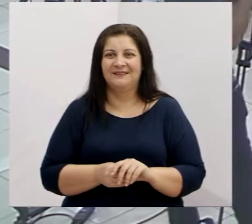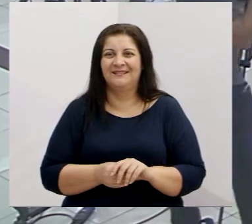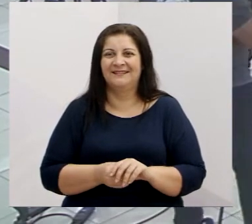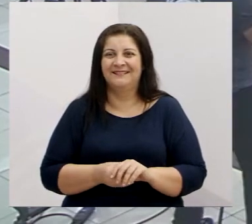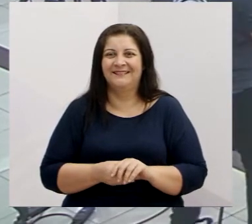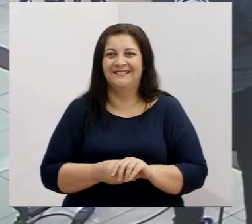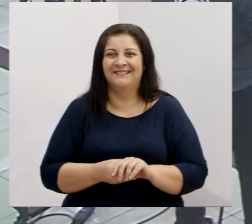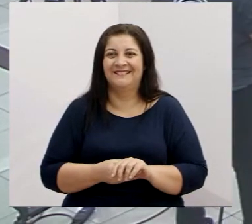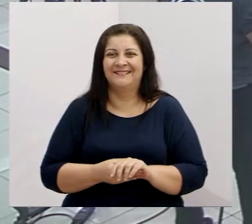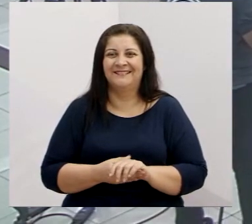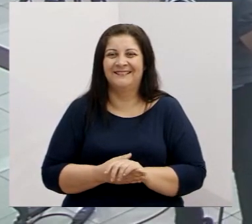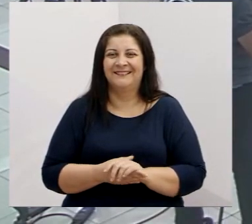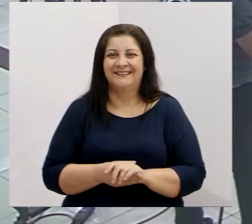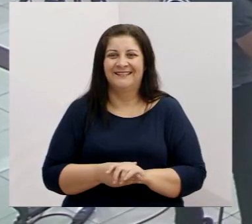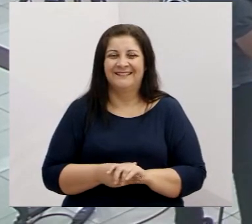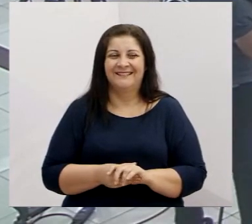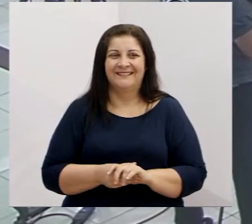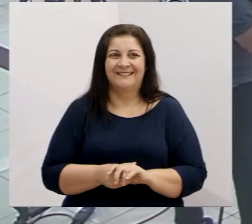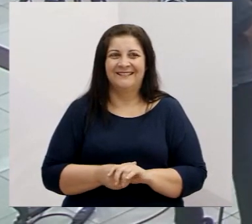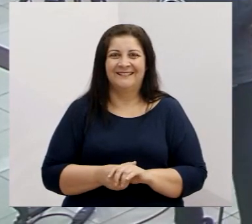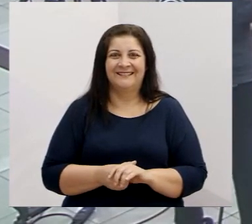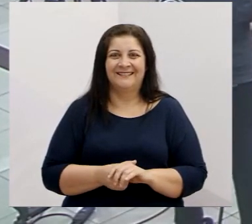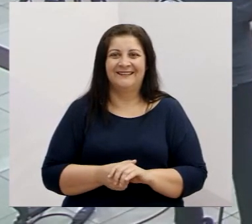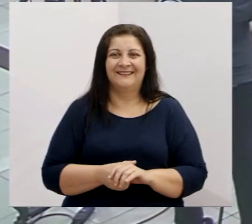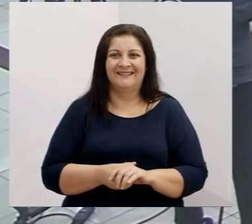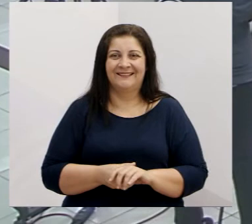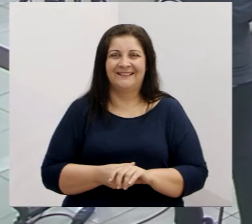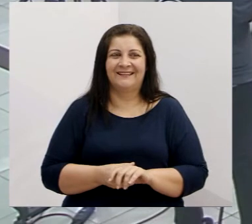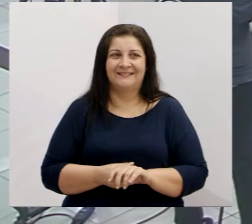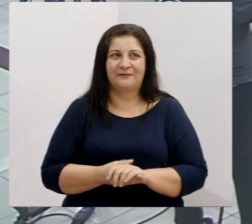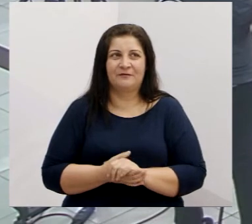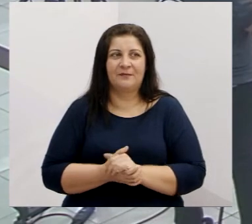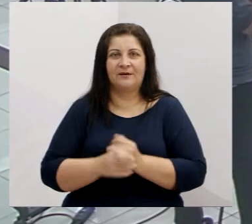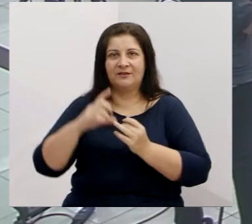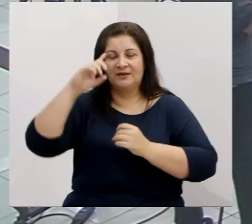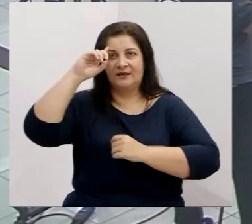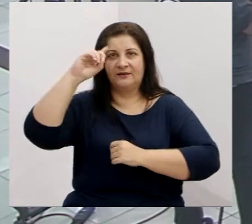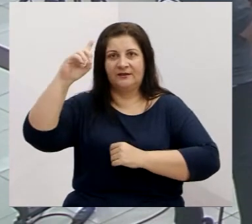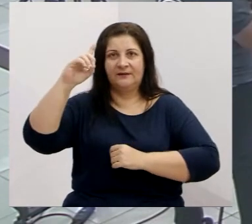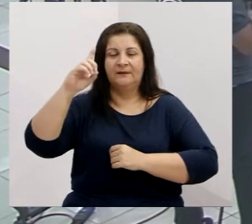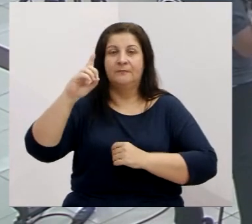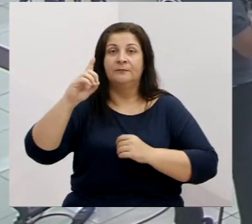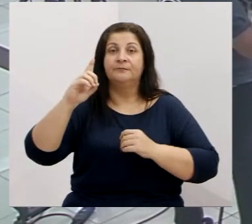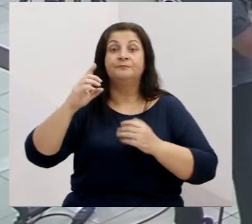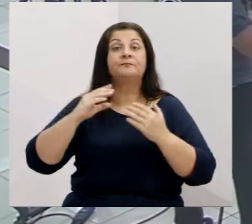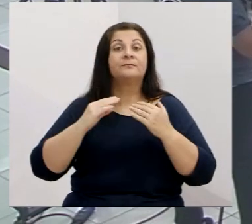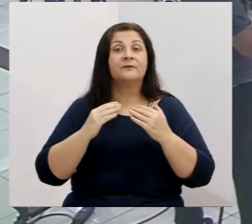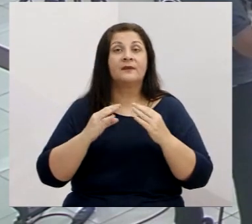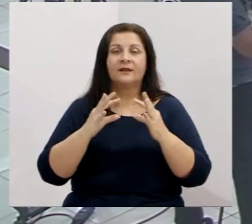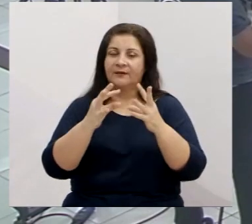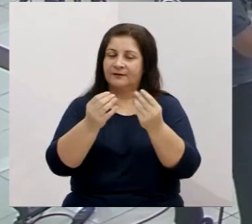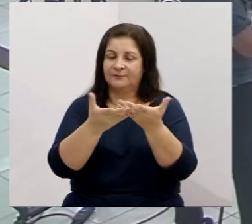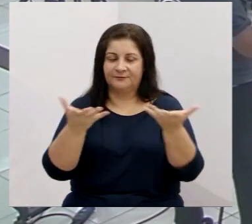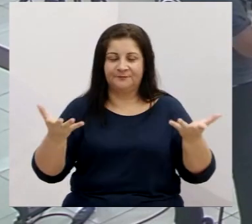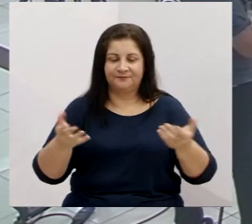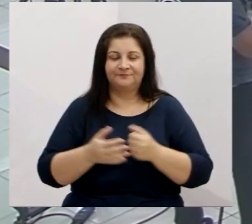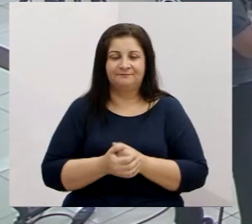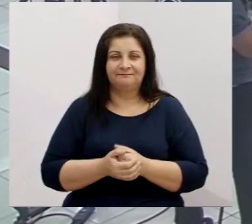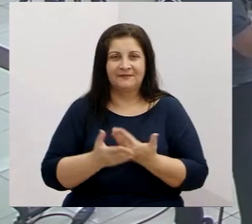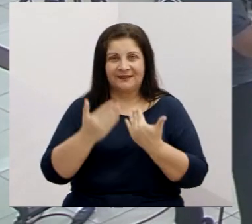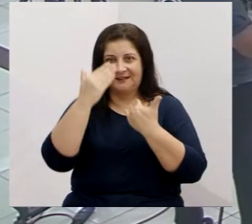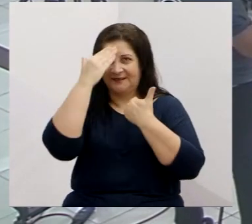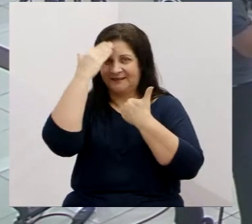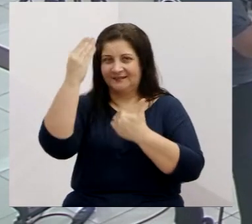Ah tá bom bom dia a todos em primeiro lugar eu queria